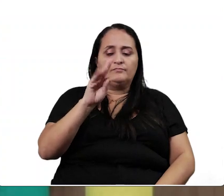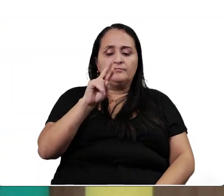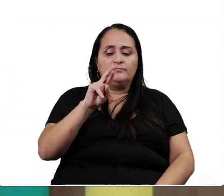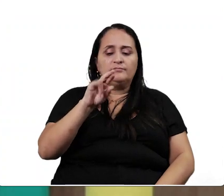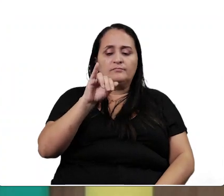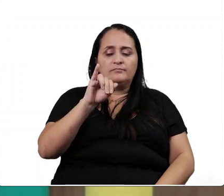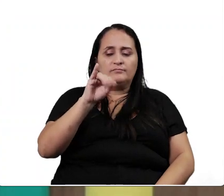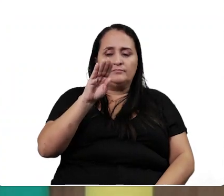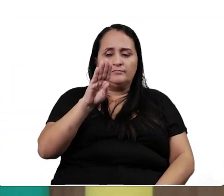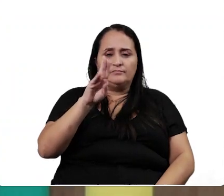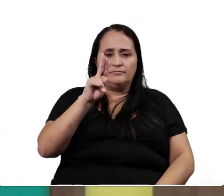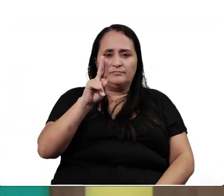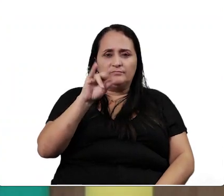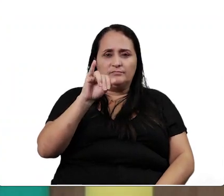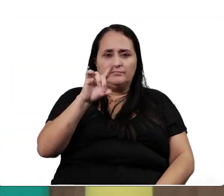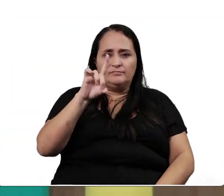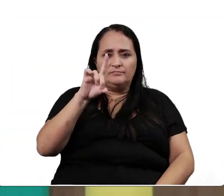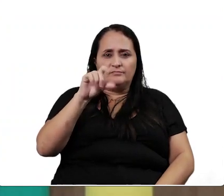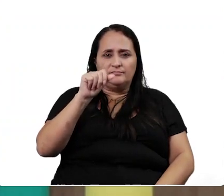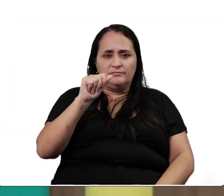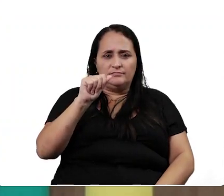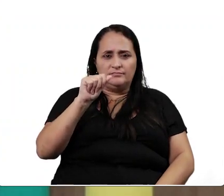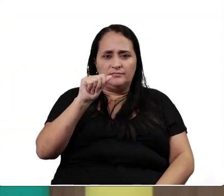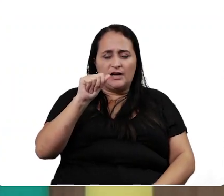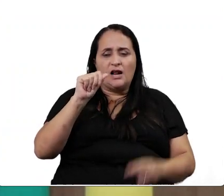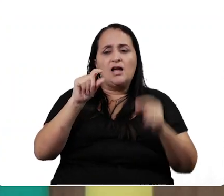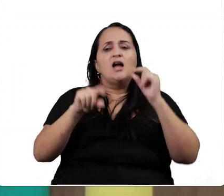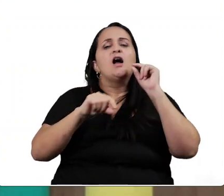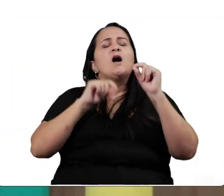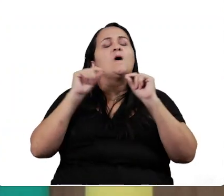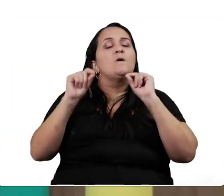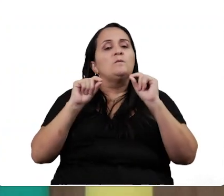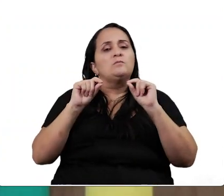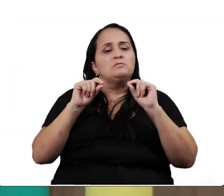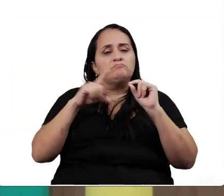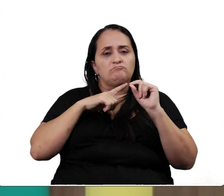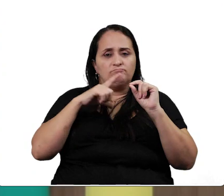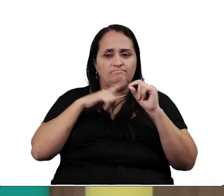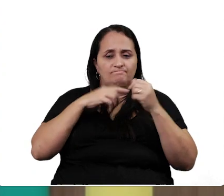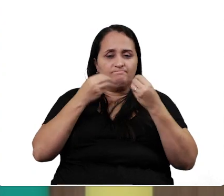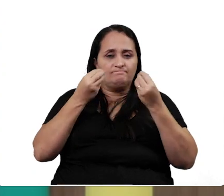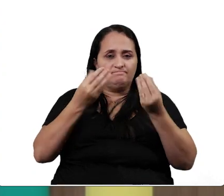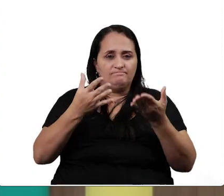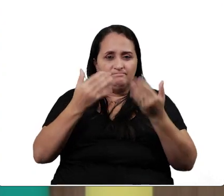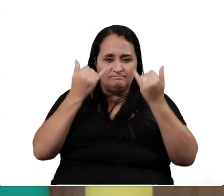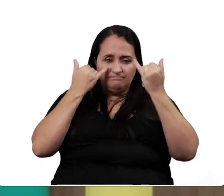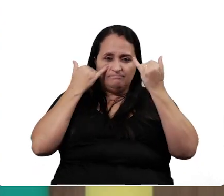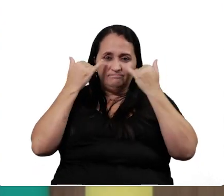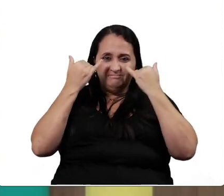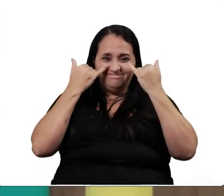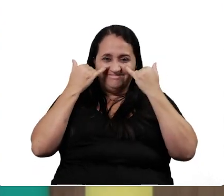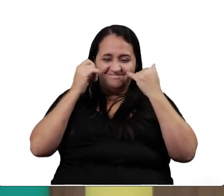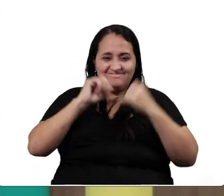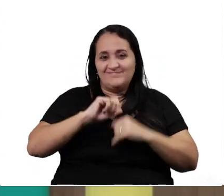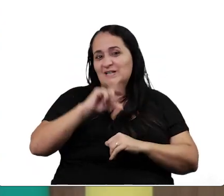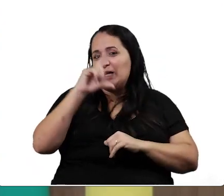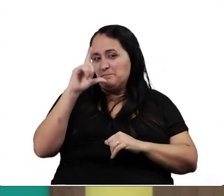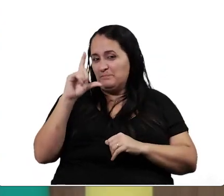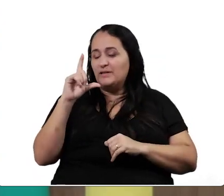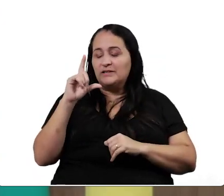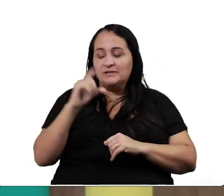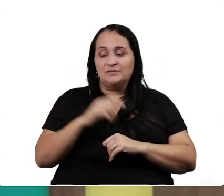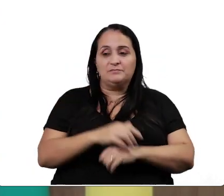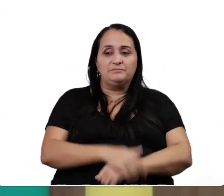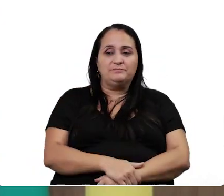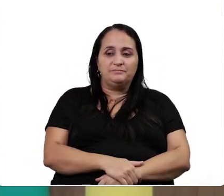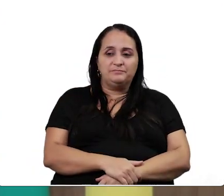atribuída, aquela palavrinha é que nos dá essa informação a mais. Não